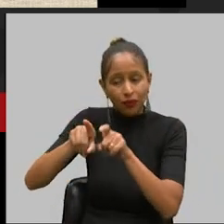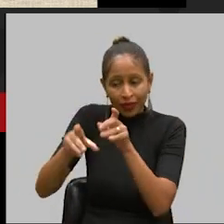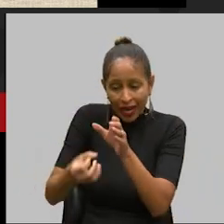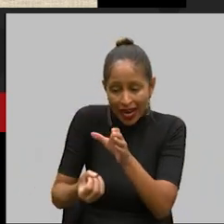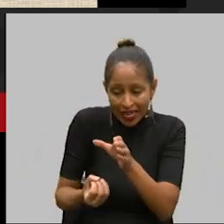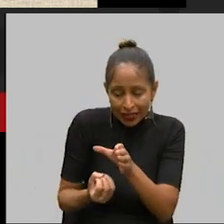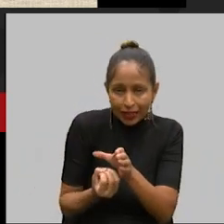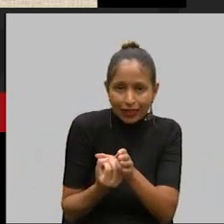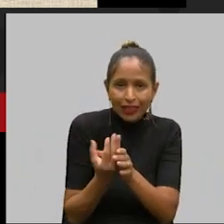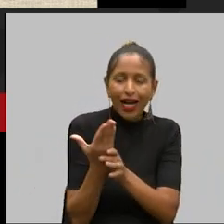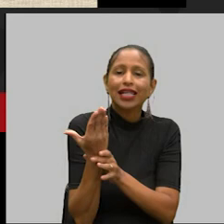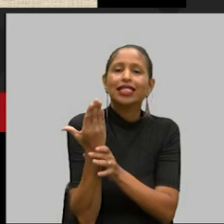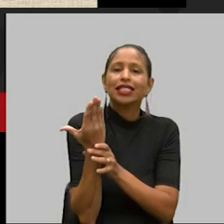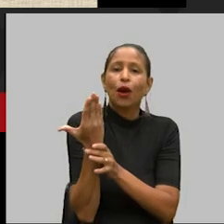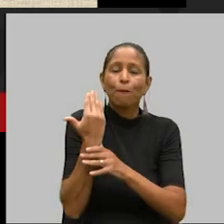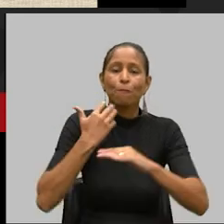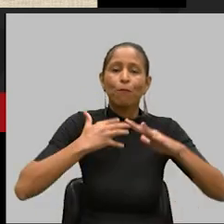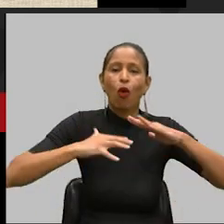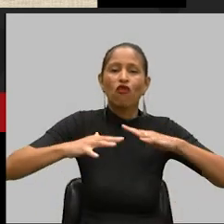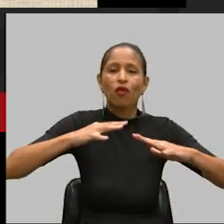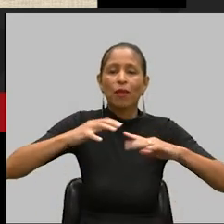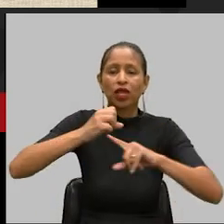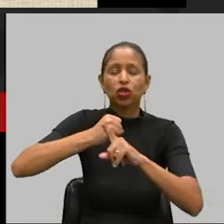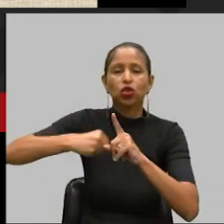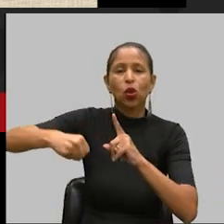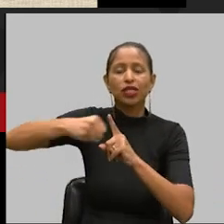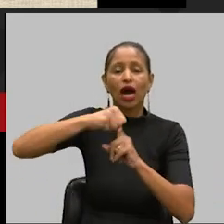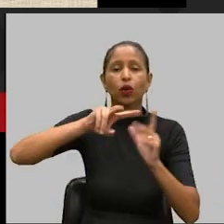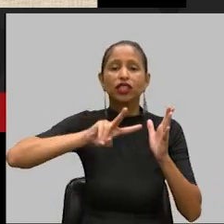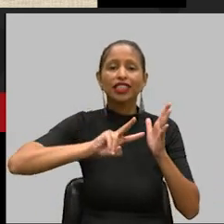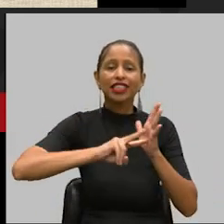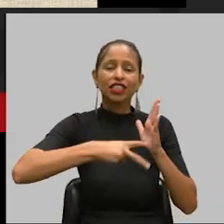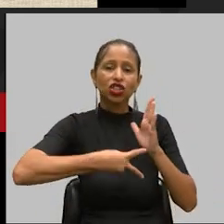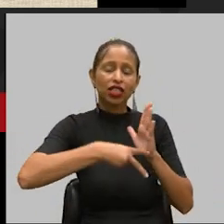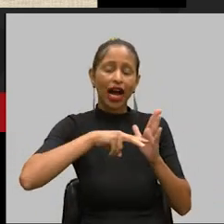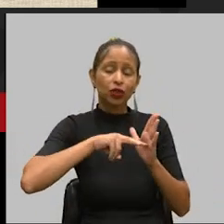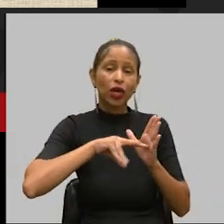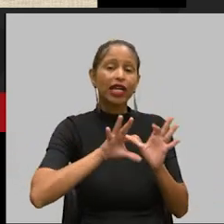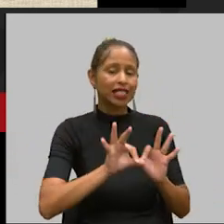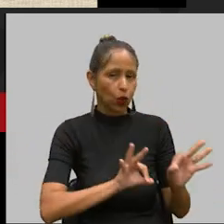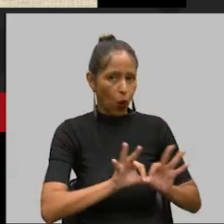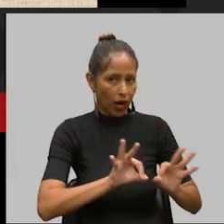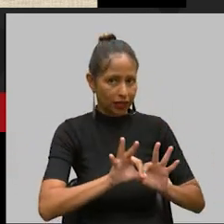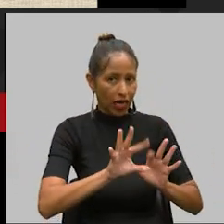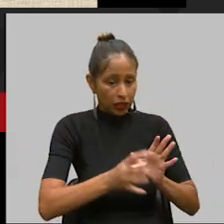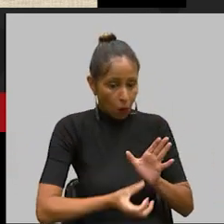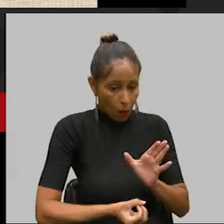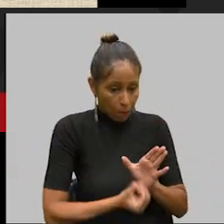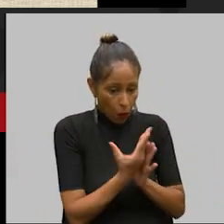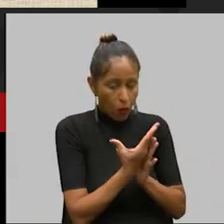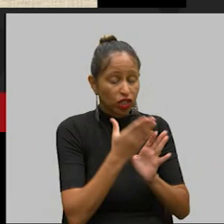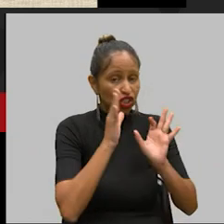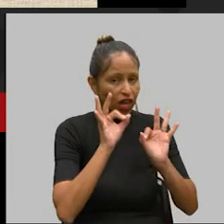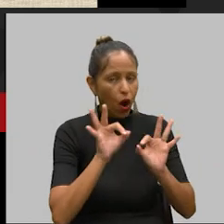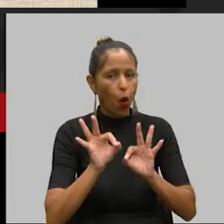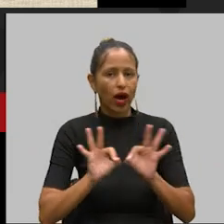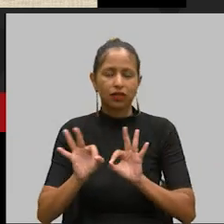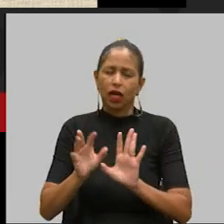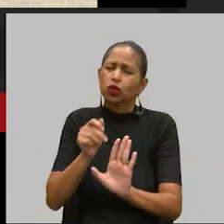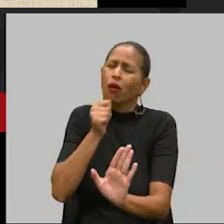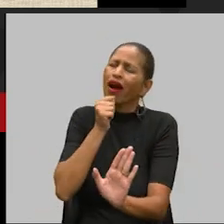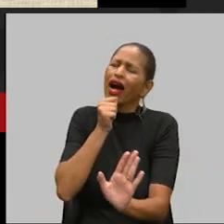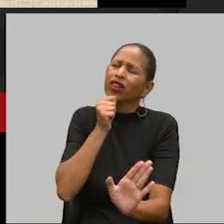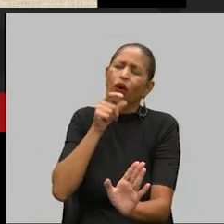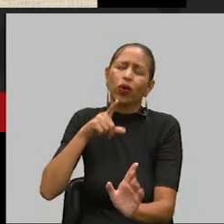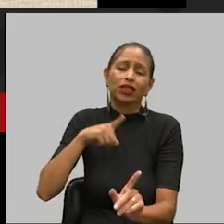frutifica a partir dos movimentos sociais e sindicais organizados do campo então ele nasce organizado Então não é à toa que a gente